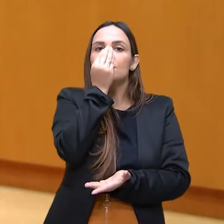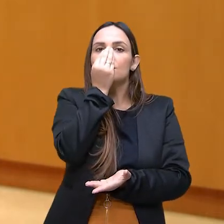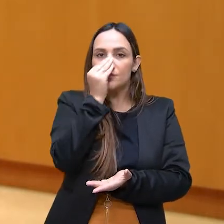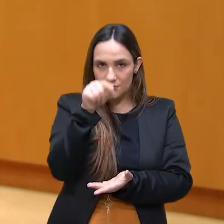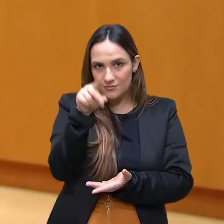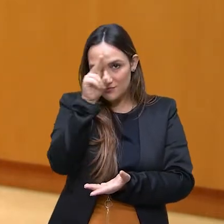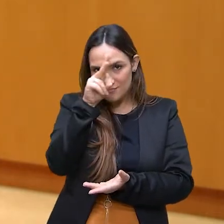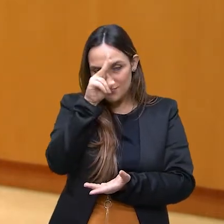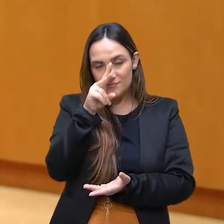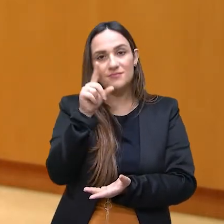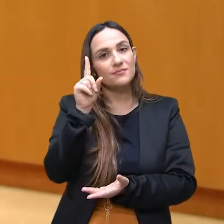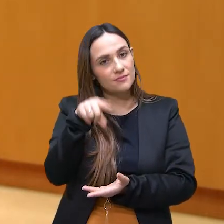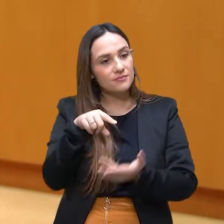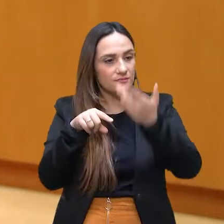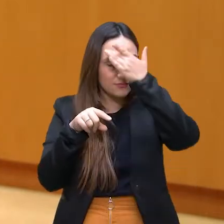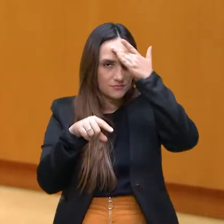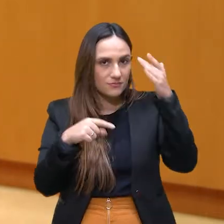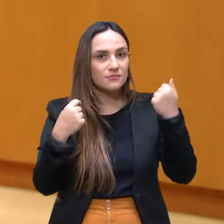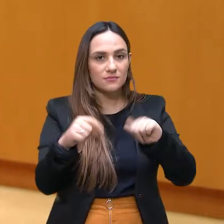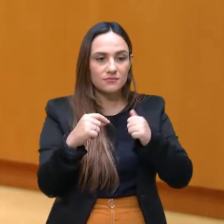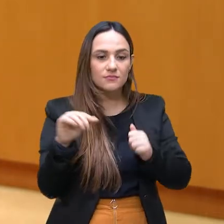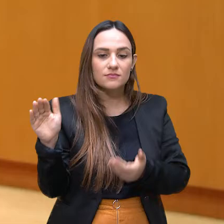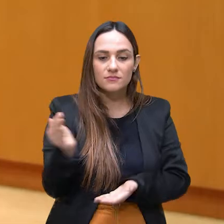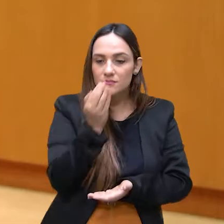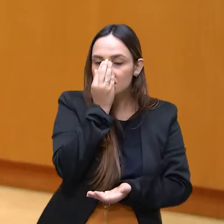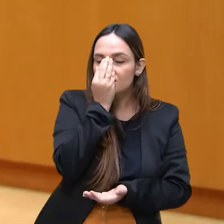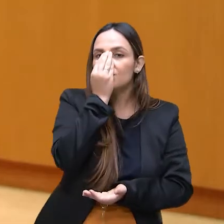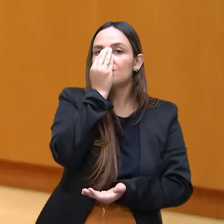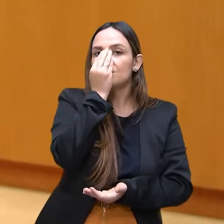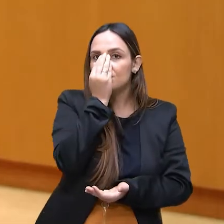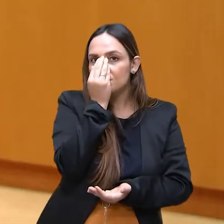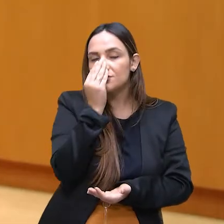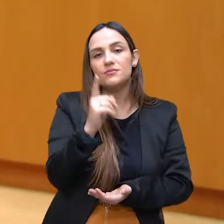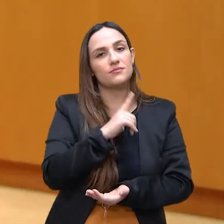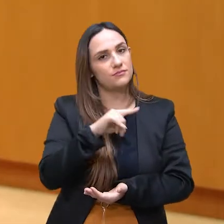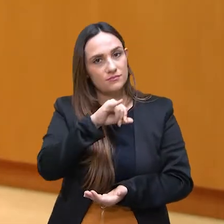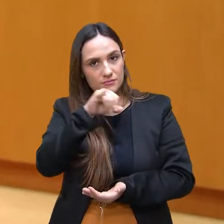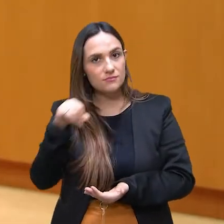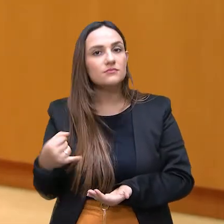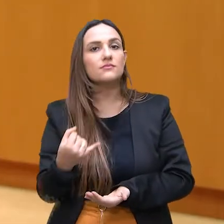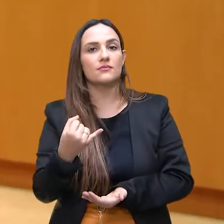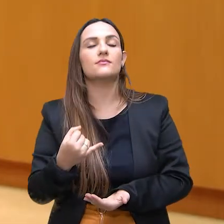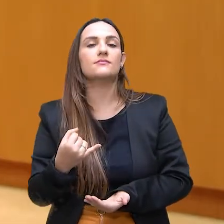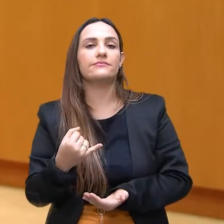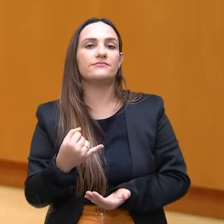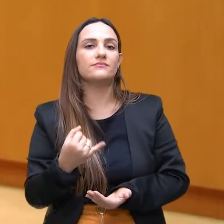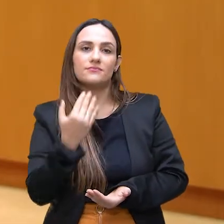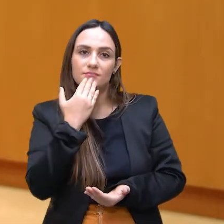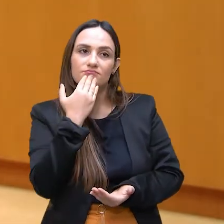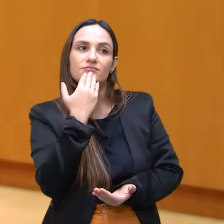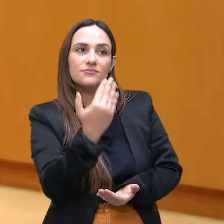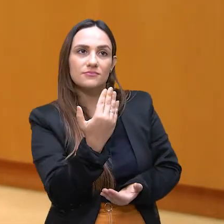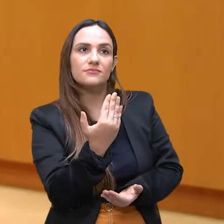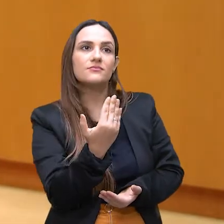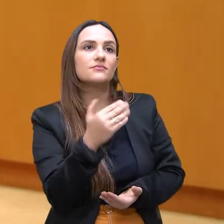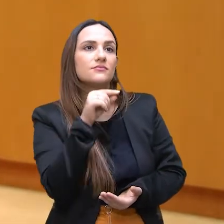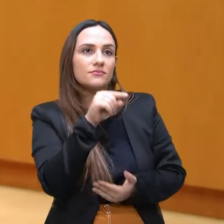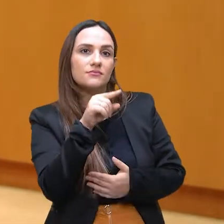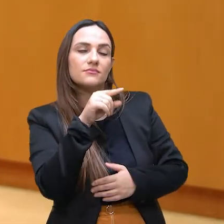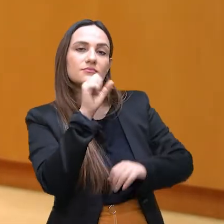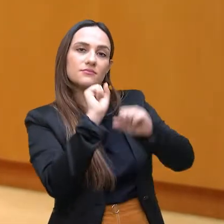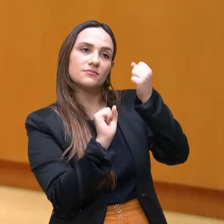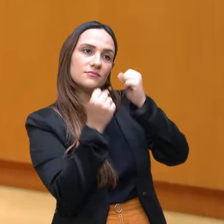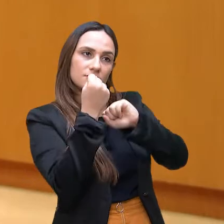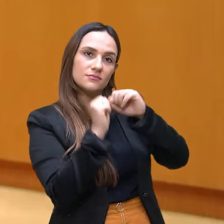com que as pessoas que necessitam desses aparelhos pudessem ter a chance de buscar junto ao fabricante